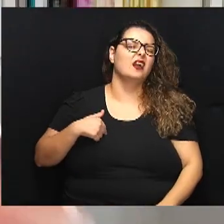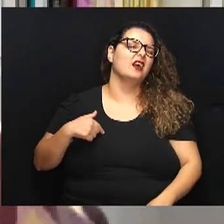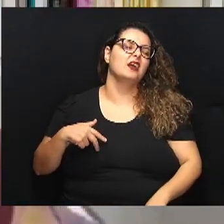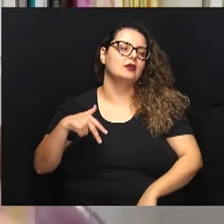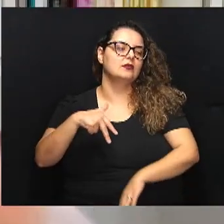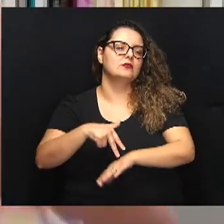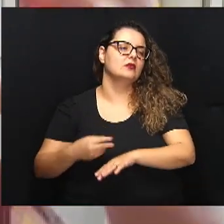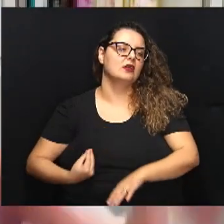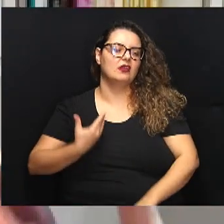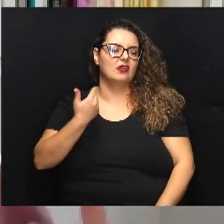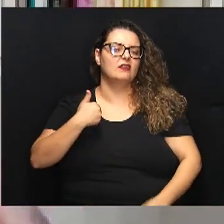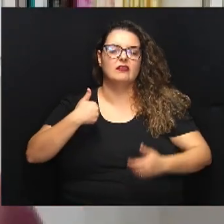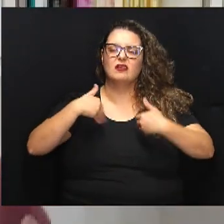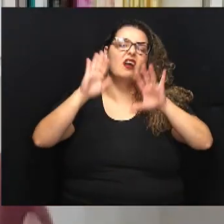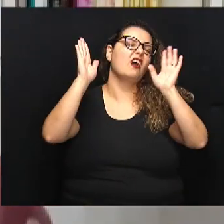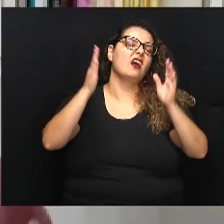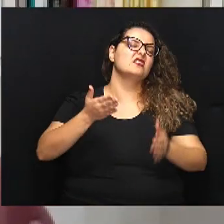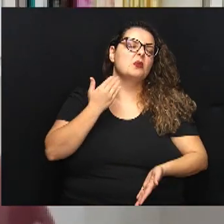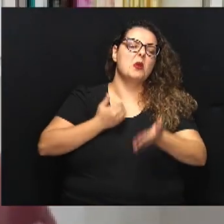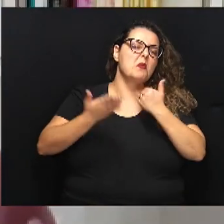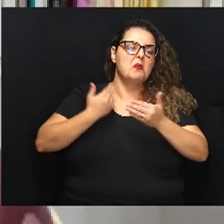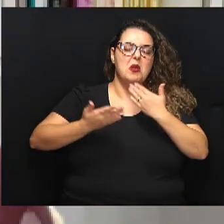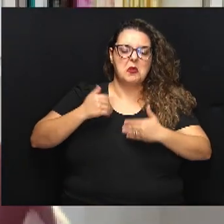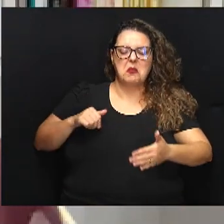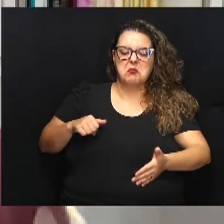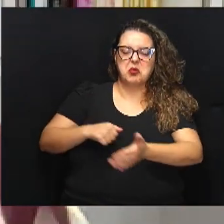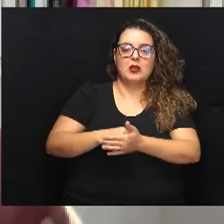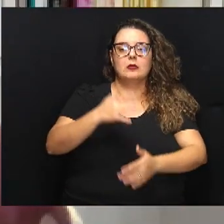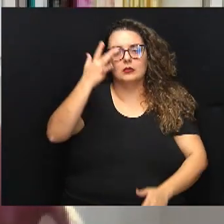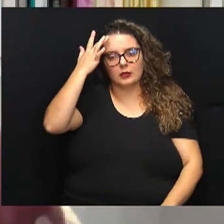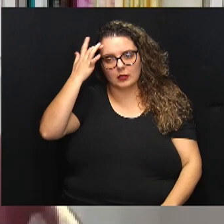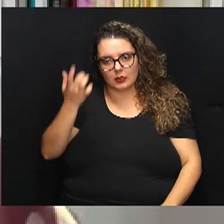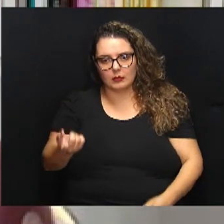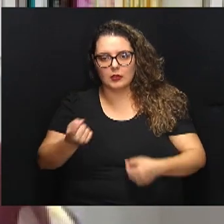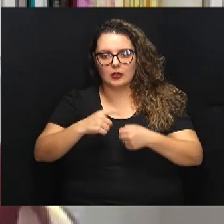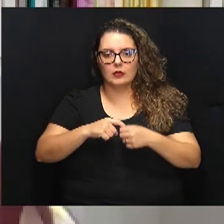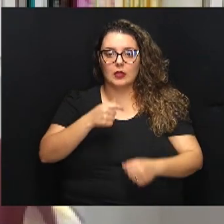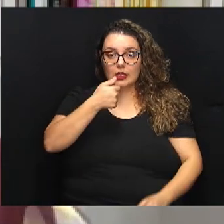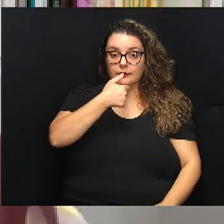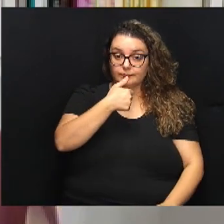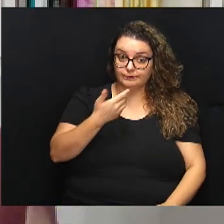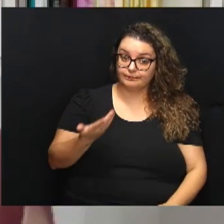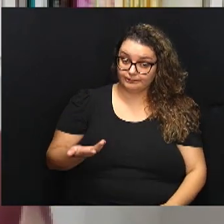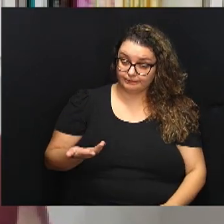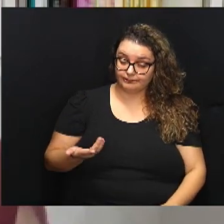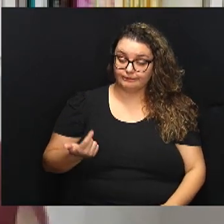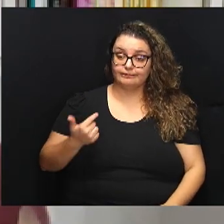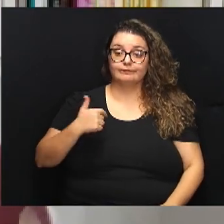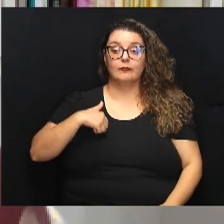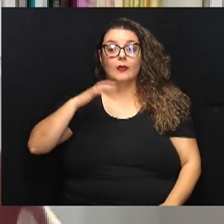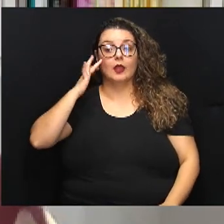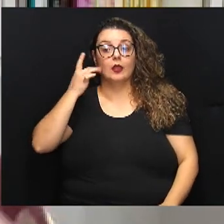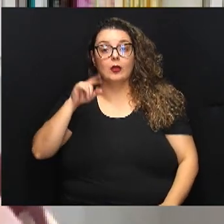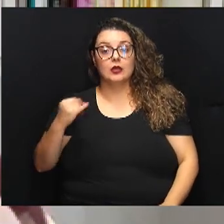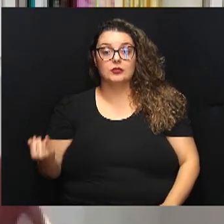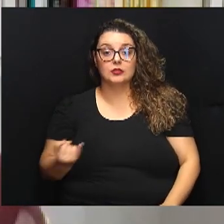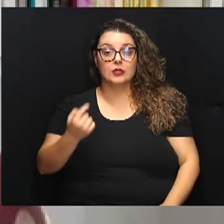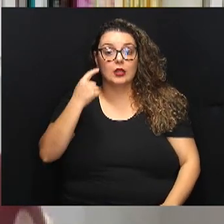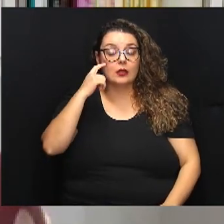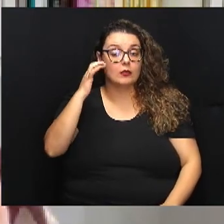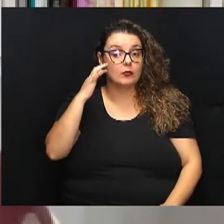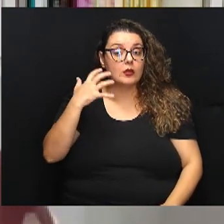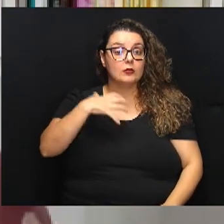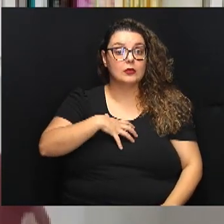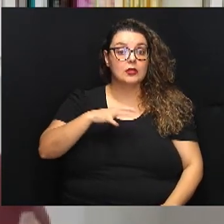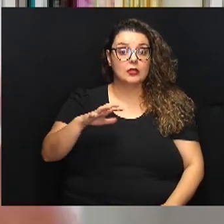balde, eu vou comer muito, porque a partir de amanhã eu volto na dieta. Então, eu acho importante também pensar nisso,